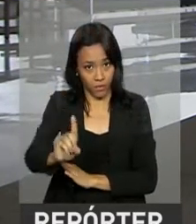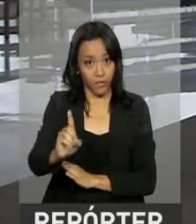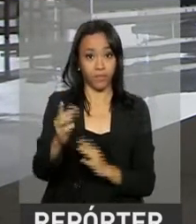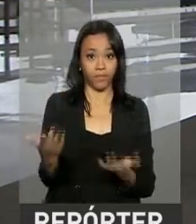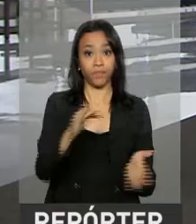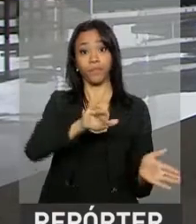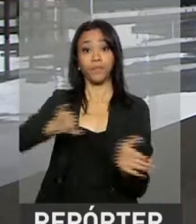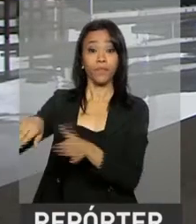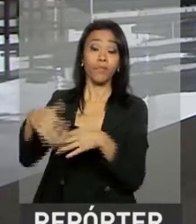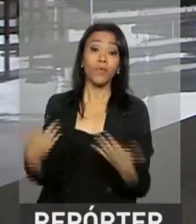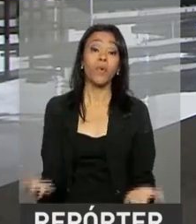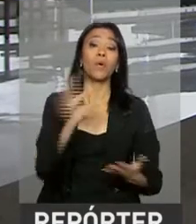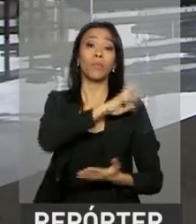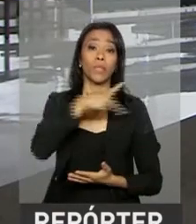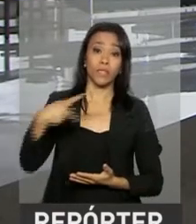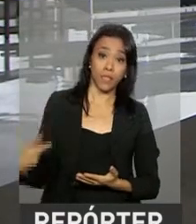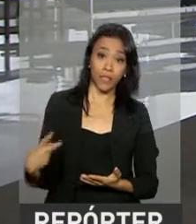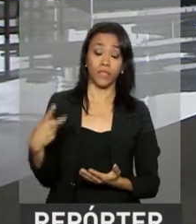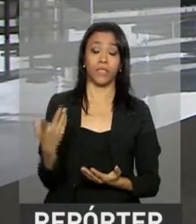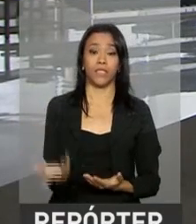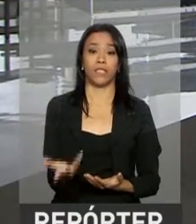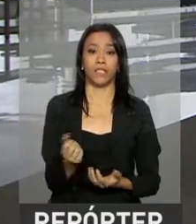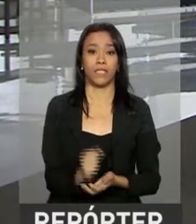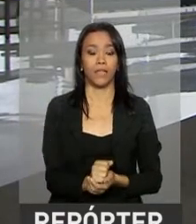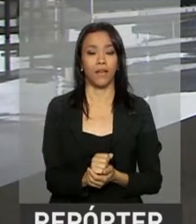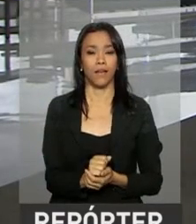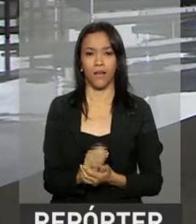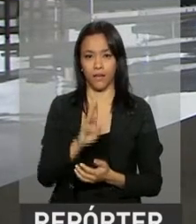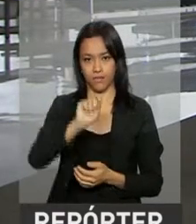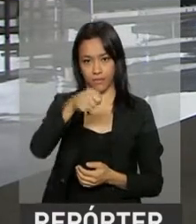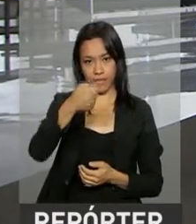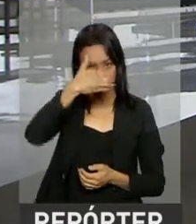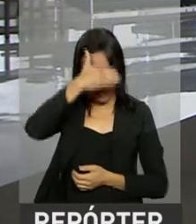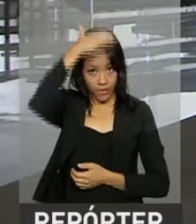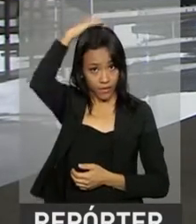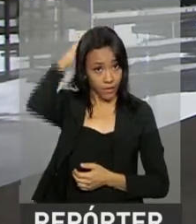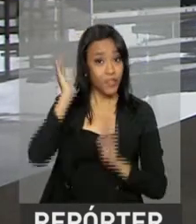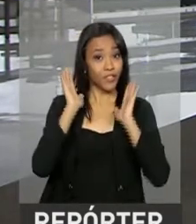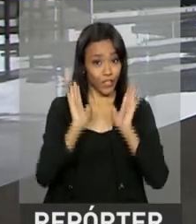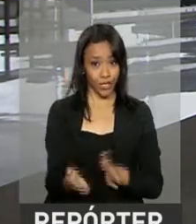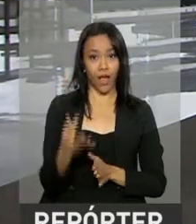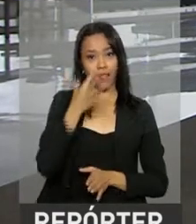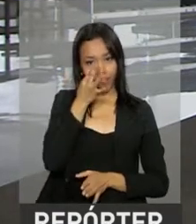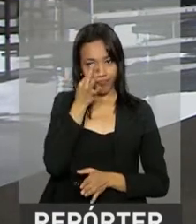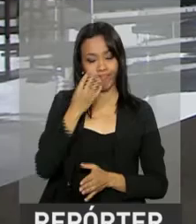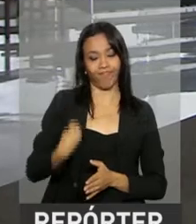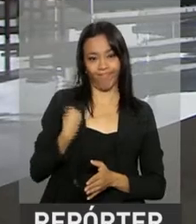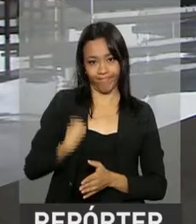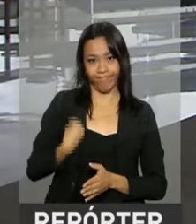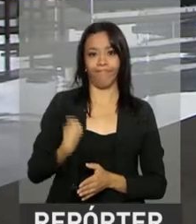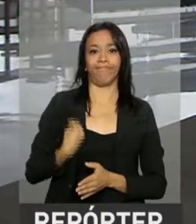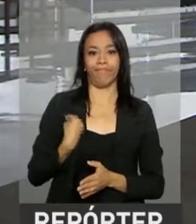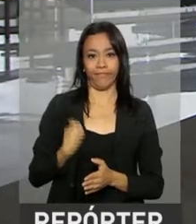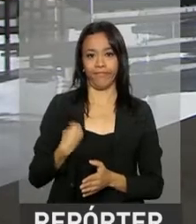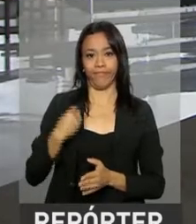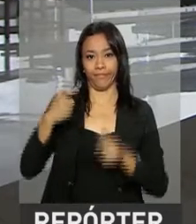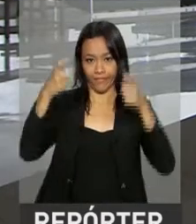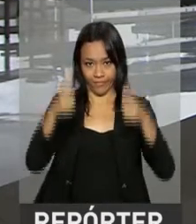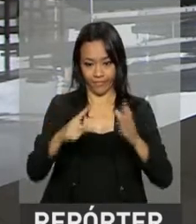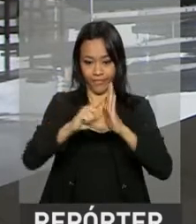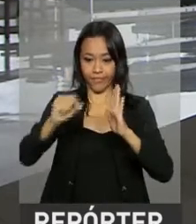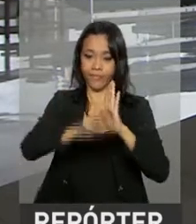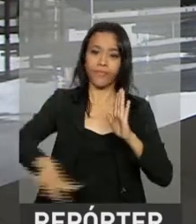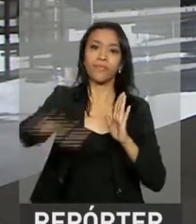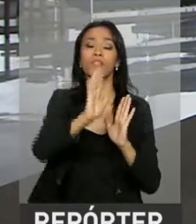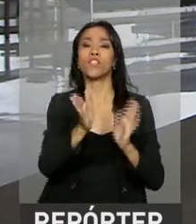bom o presidente em exercício mudando um pouco de assunto o presidente em exercício michel temer ele já está aqui no palácio do planalto é fazendo uma